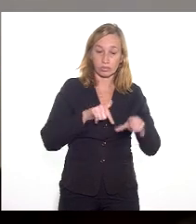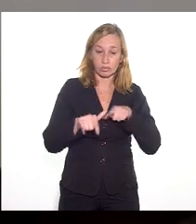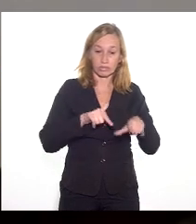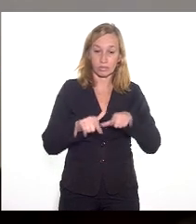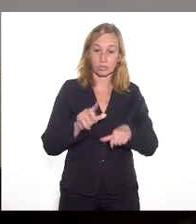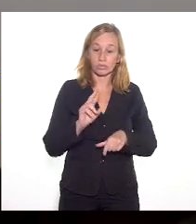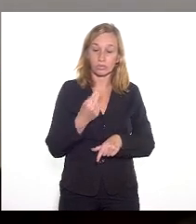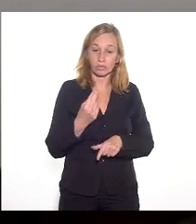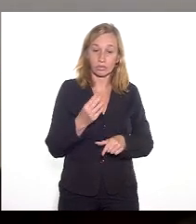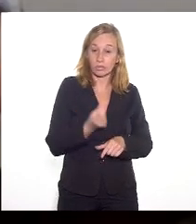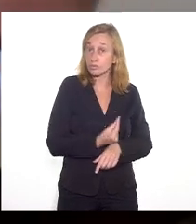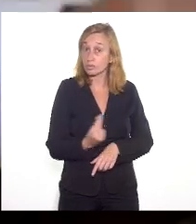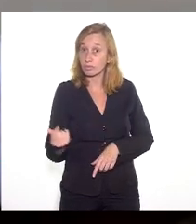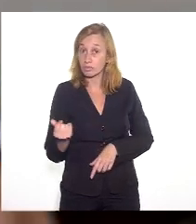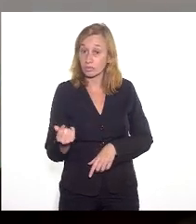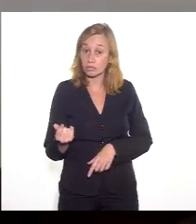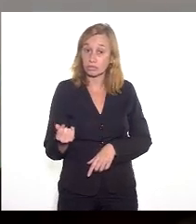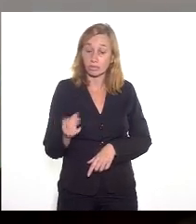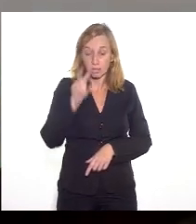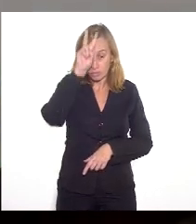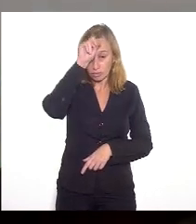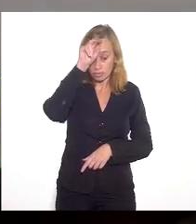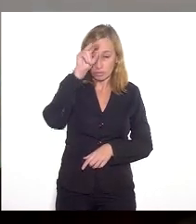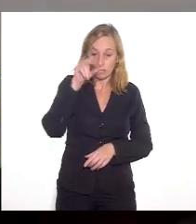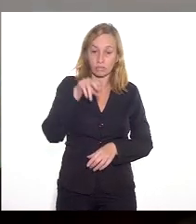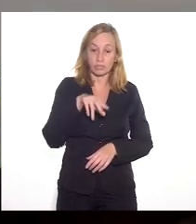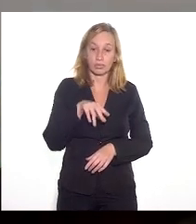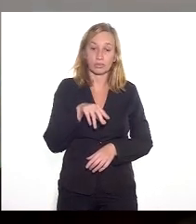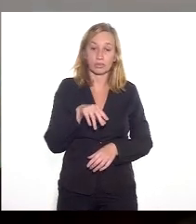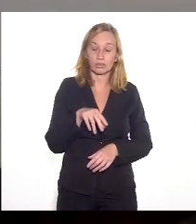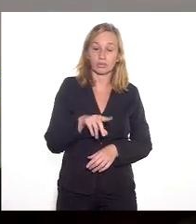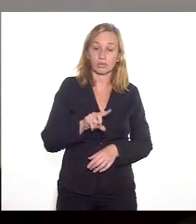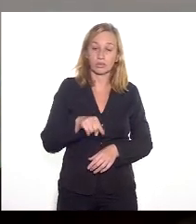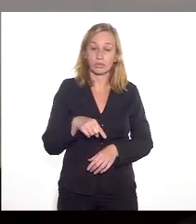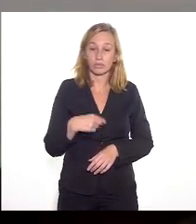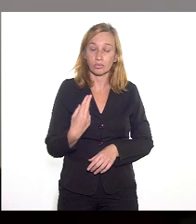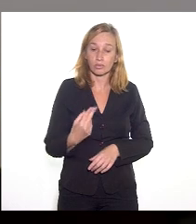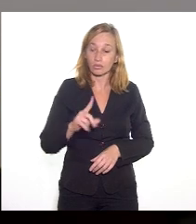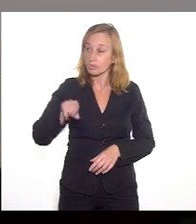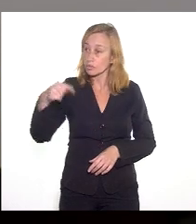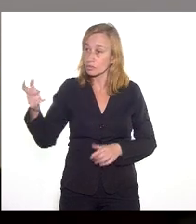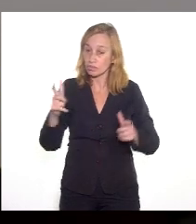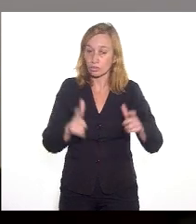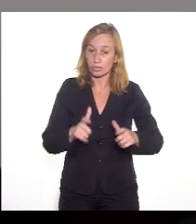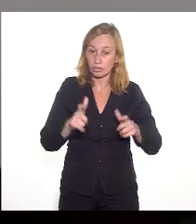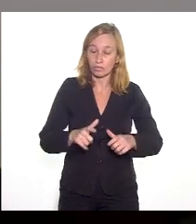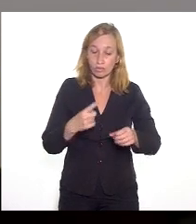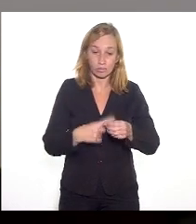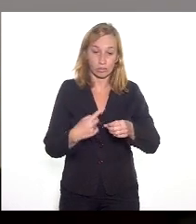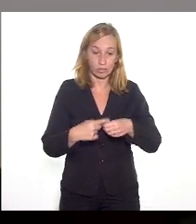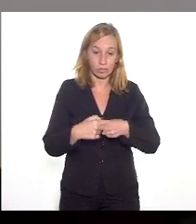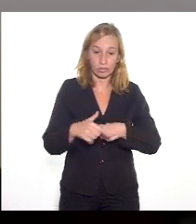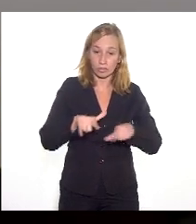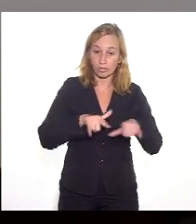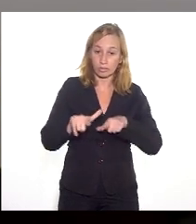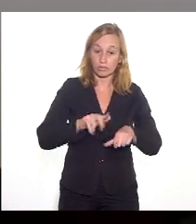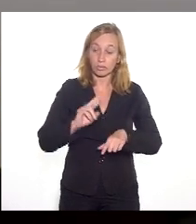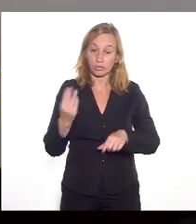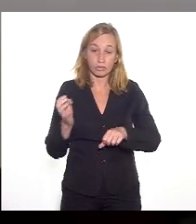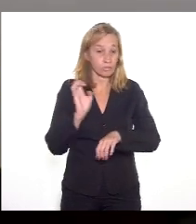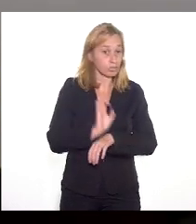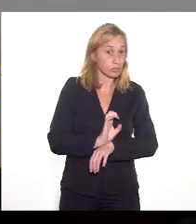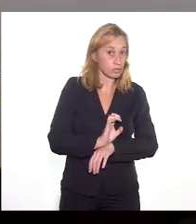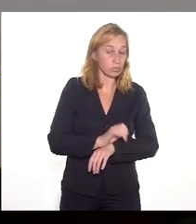se exonerar em Mesquita, ou se iriam se exonerar do outro cargo público ocupado em outro município ou na rede estadual,